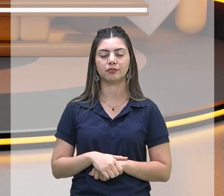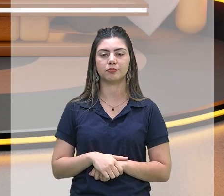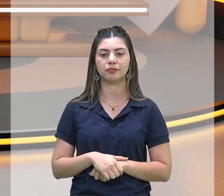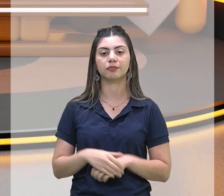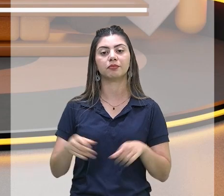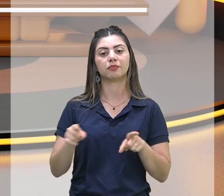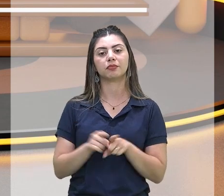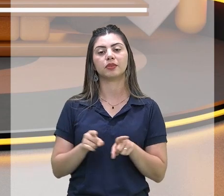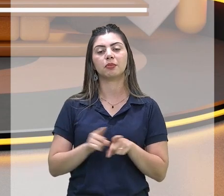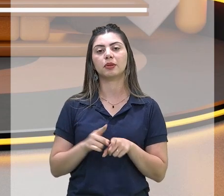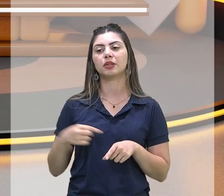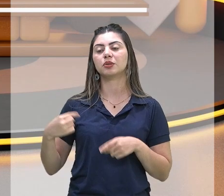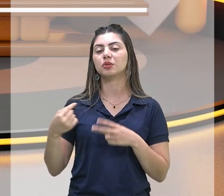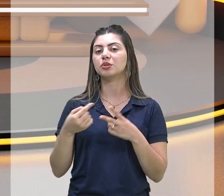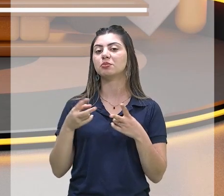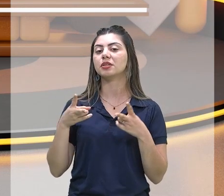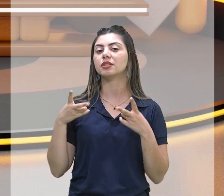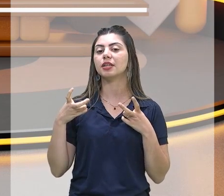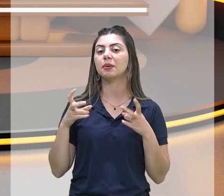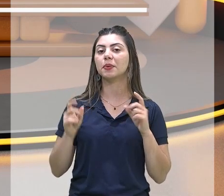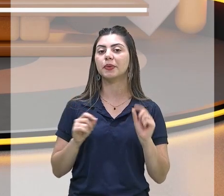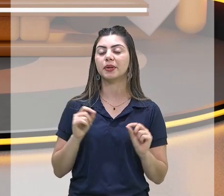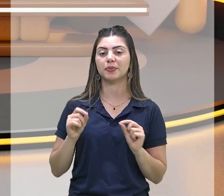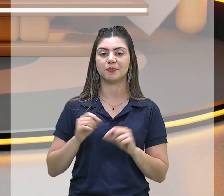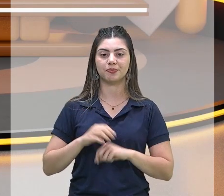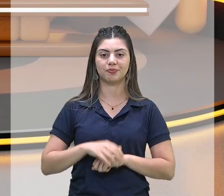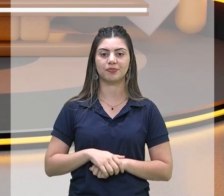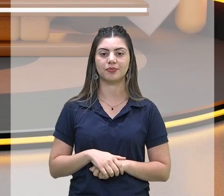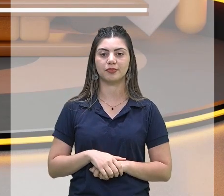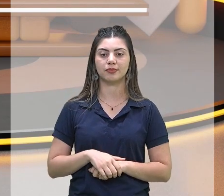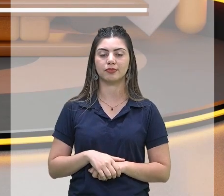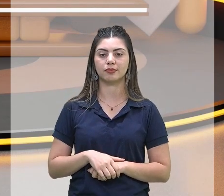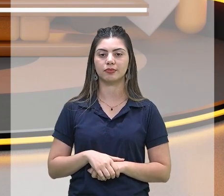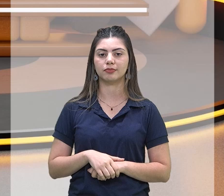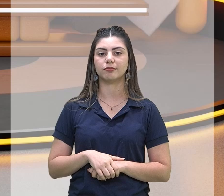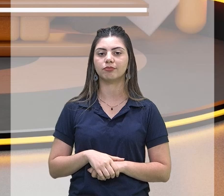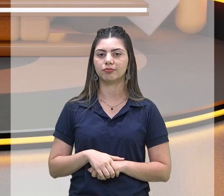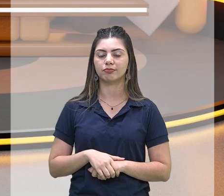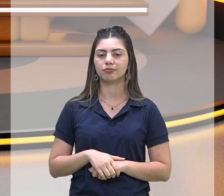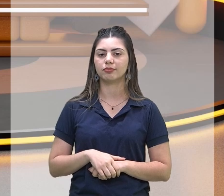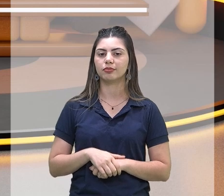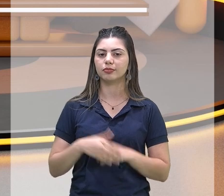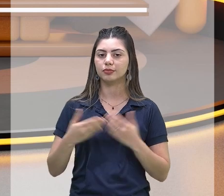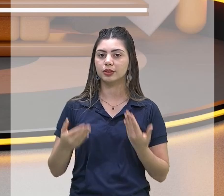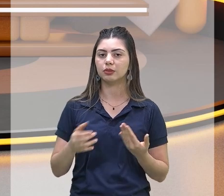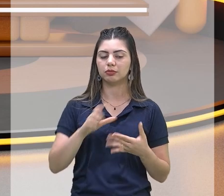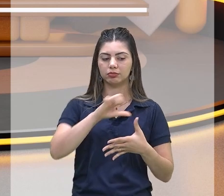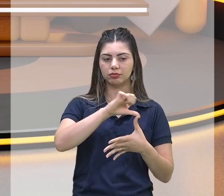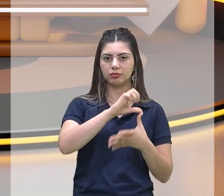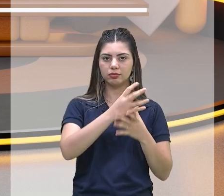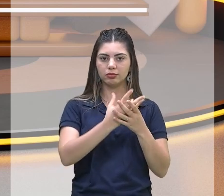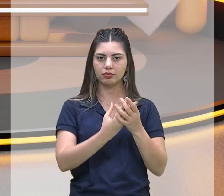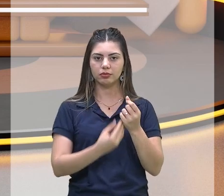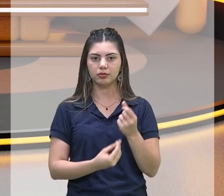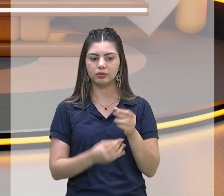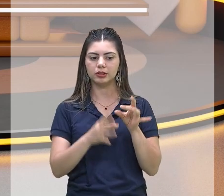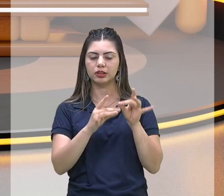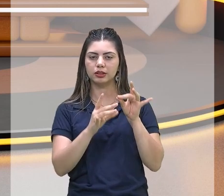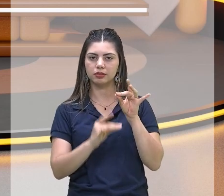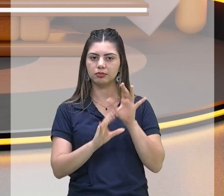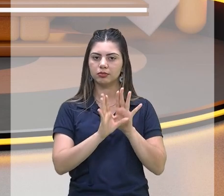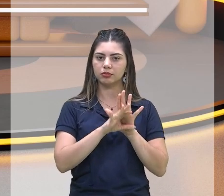gente pode observar que desde lá dos seus inícios do Mercosul, ele começa